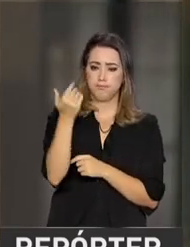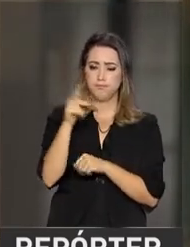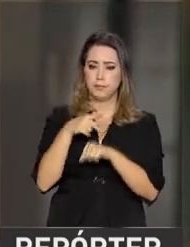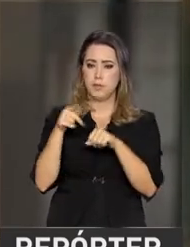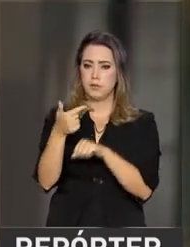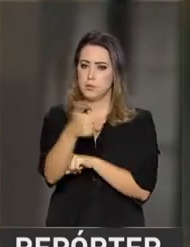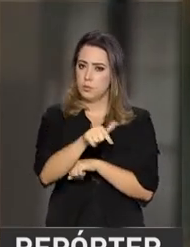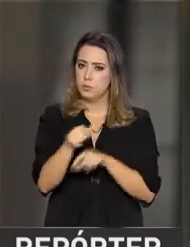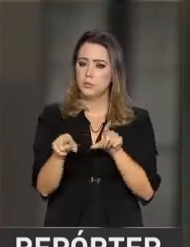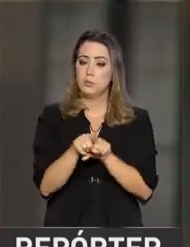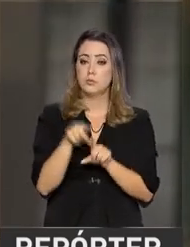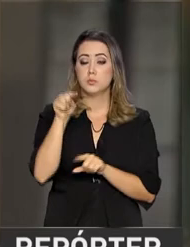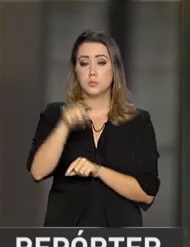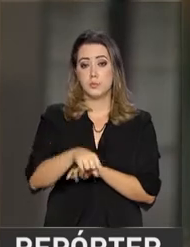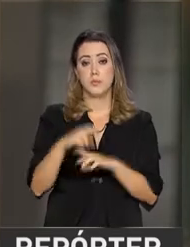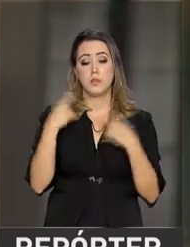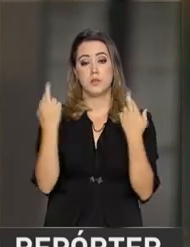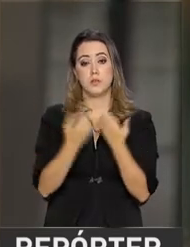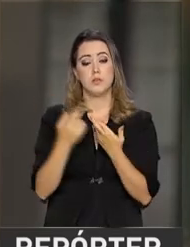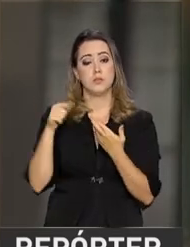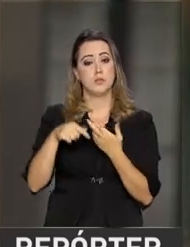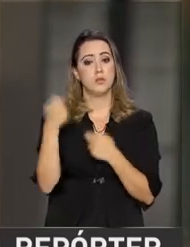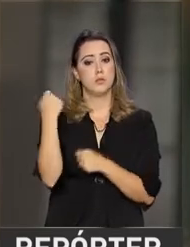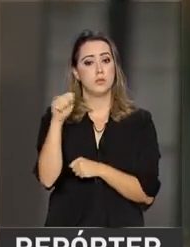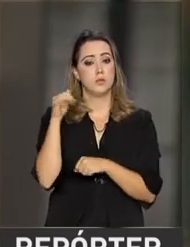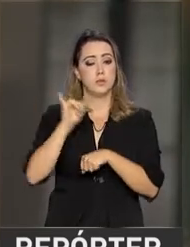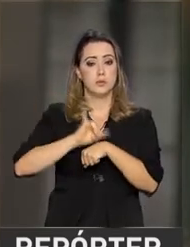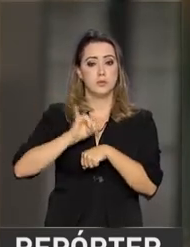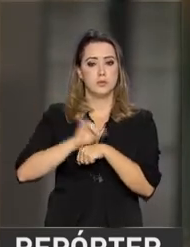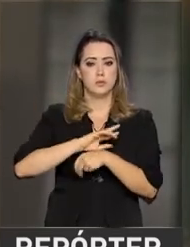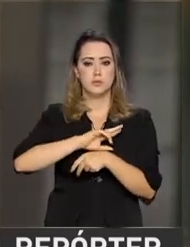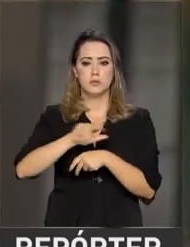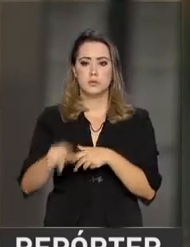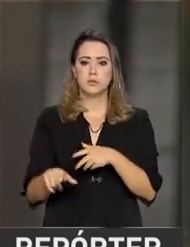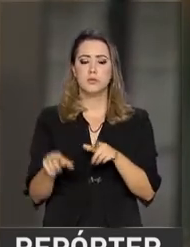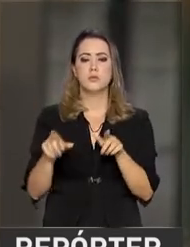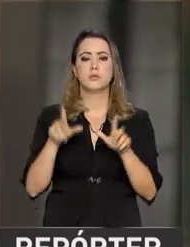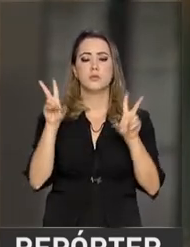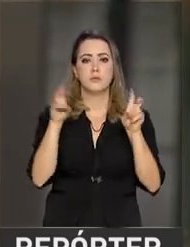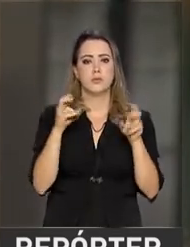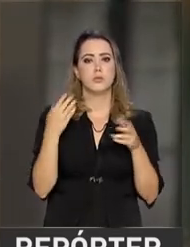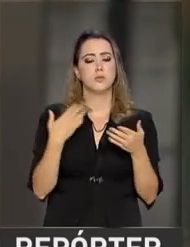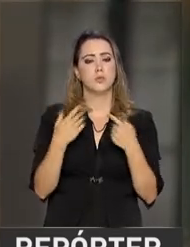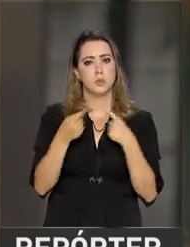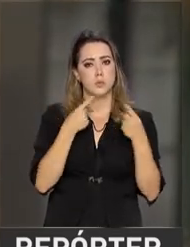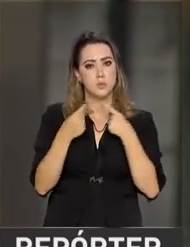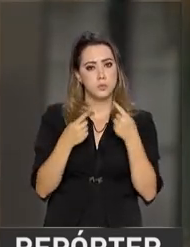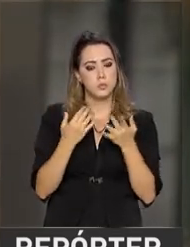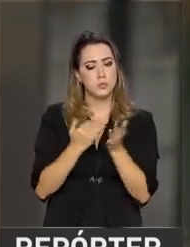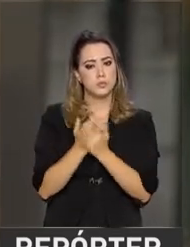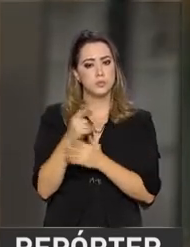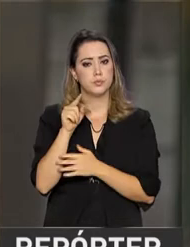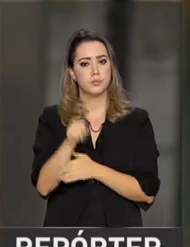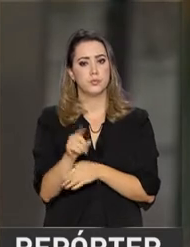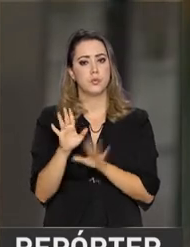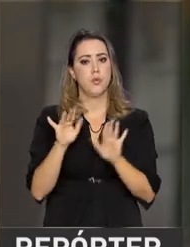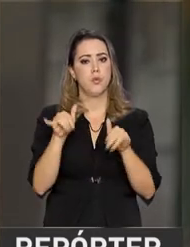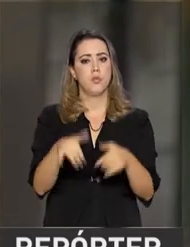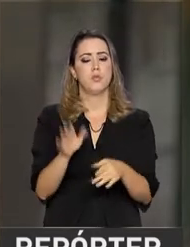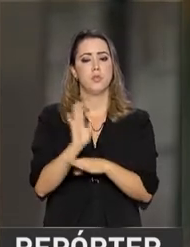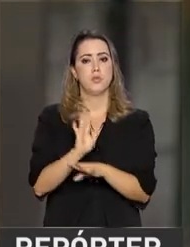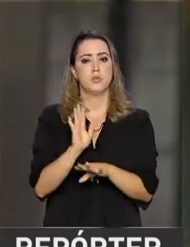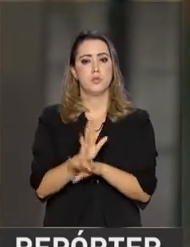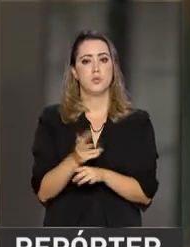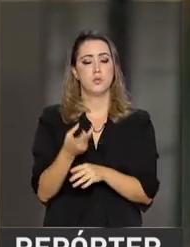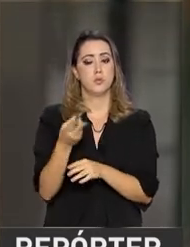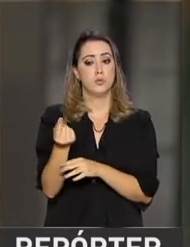Nesta reunião aqui em Buenos Aires, na Argentina, muitos temas estão sob a mesa de negociação, que vão desde o fim do apoio financeiro